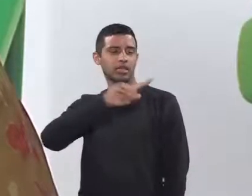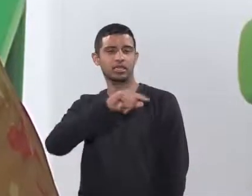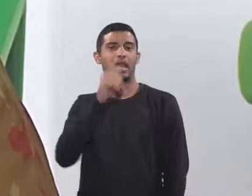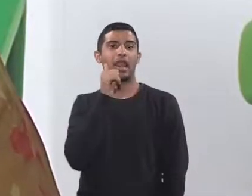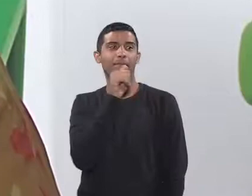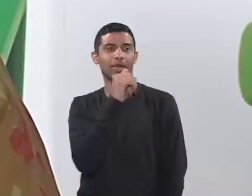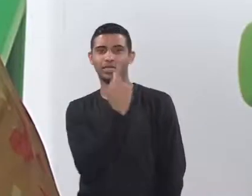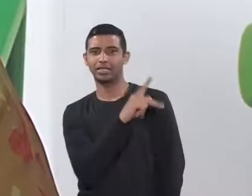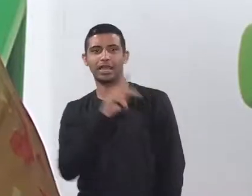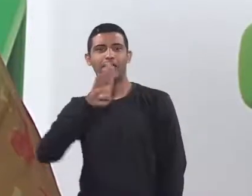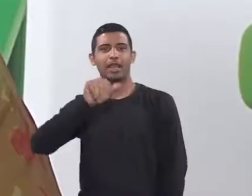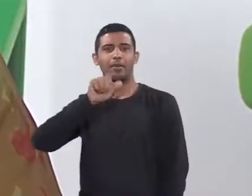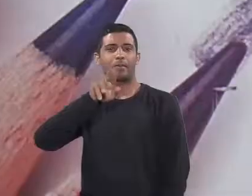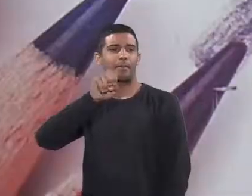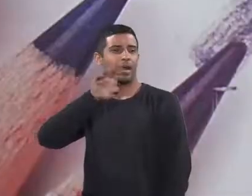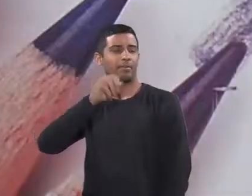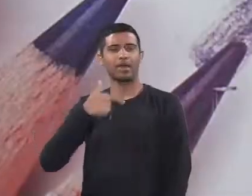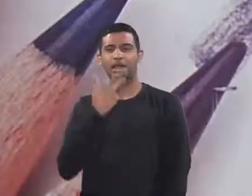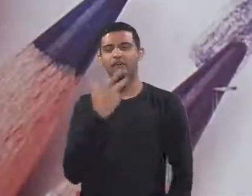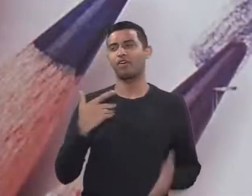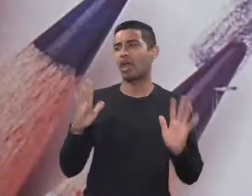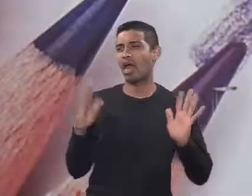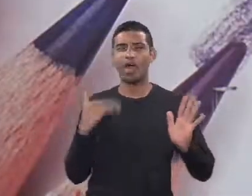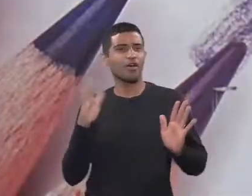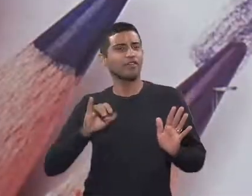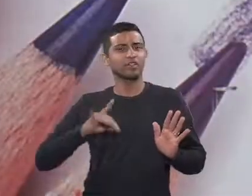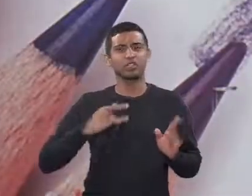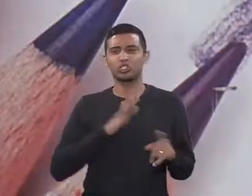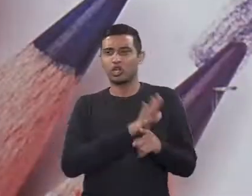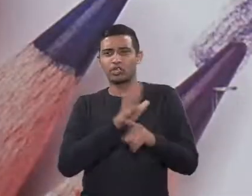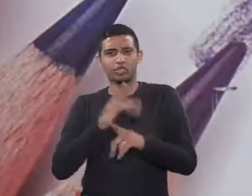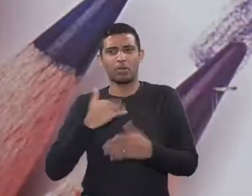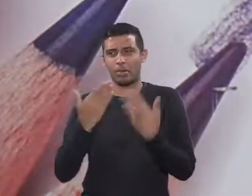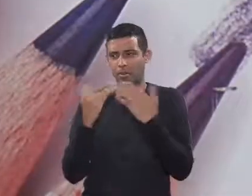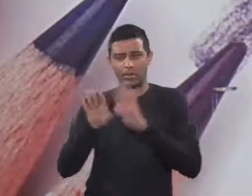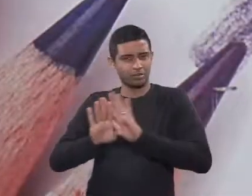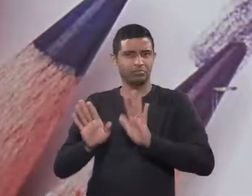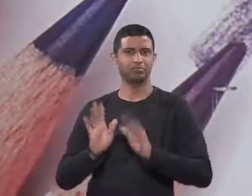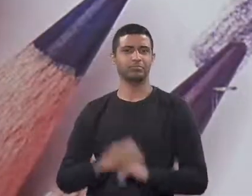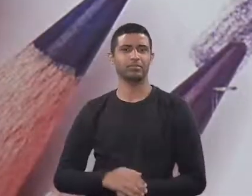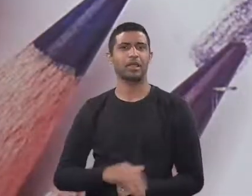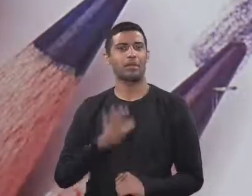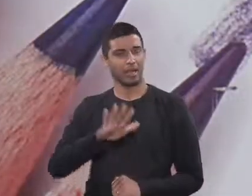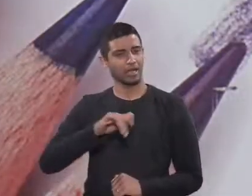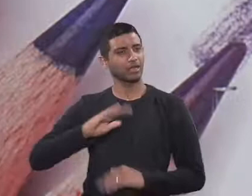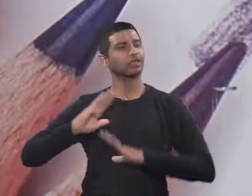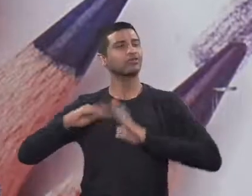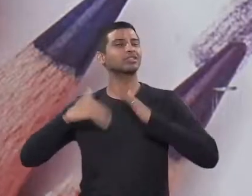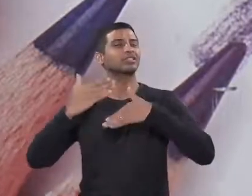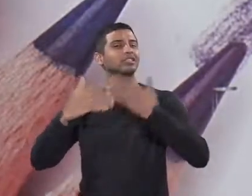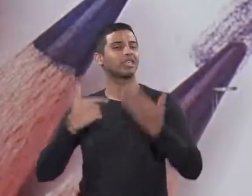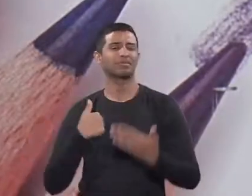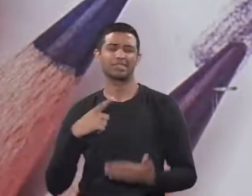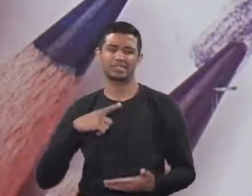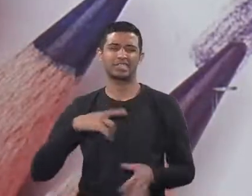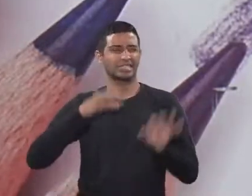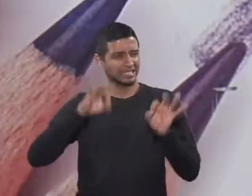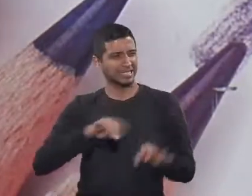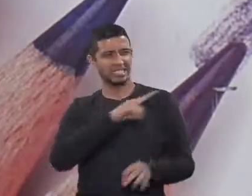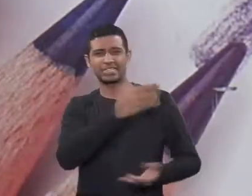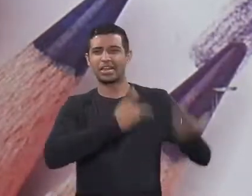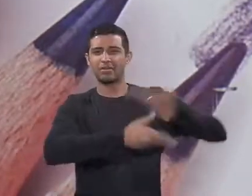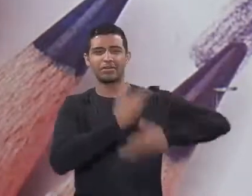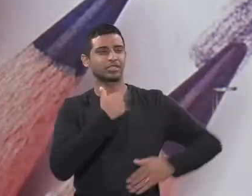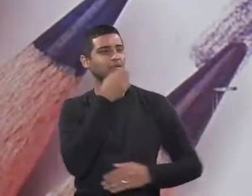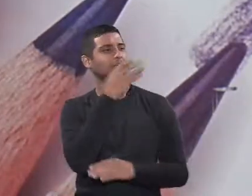da Bárbara, e falou, não, eu tô aqui só para ajudar, não quero conversar, mas aqui no decorrer do papo, tenho certeza que ela vai